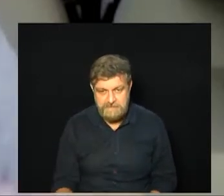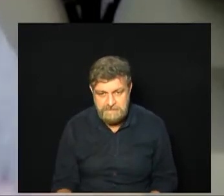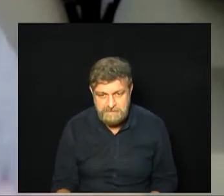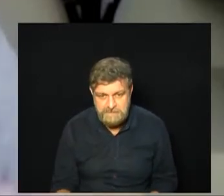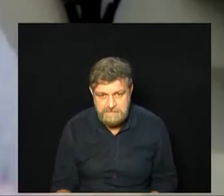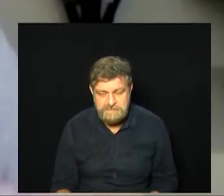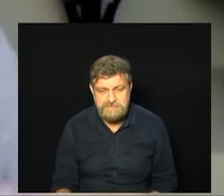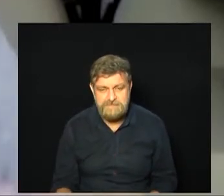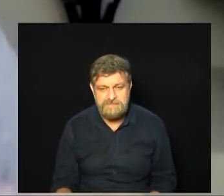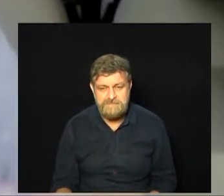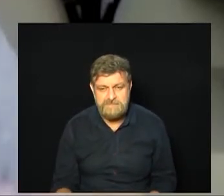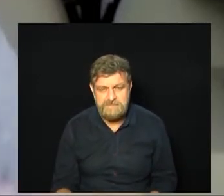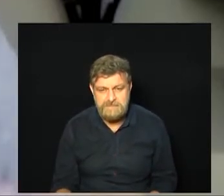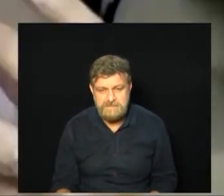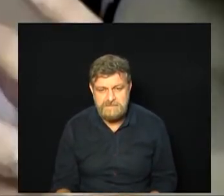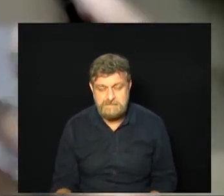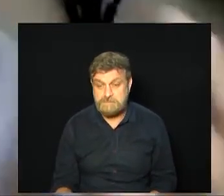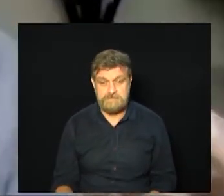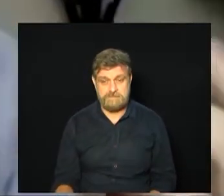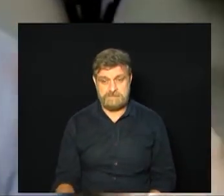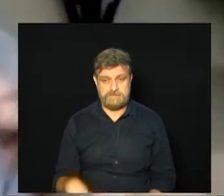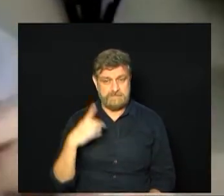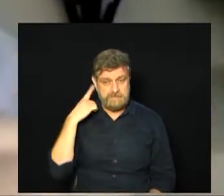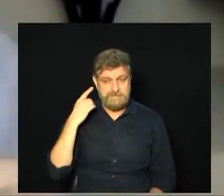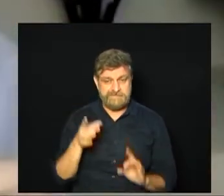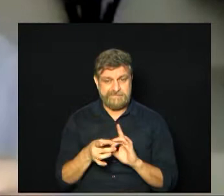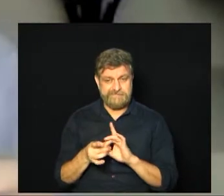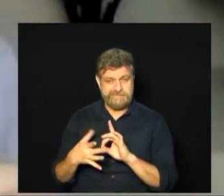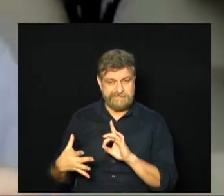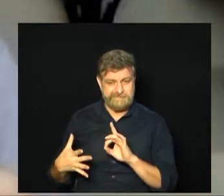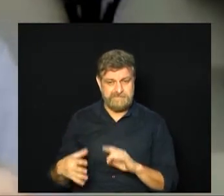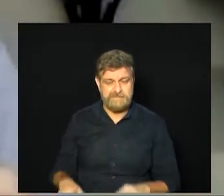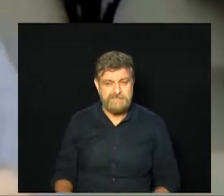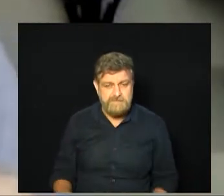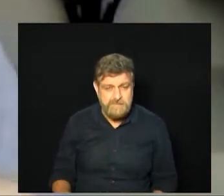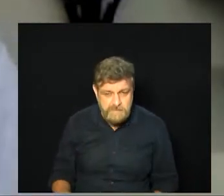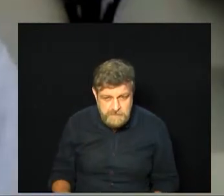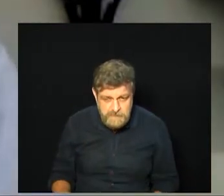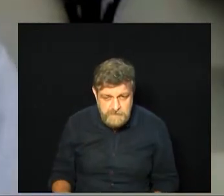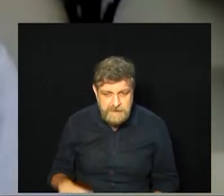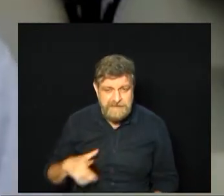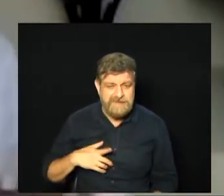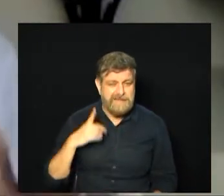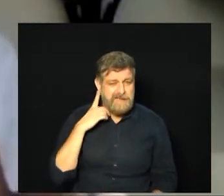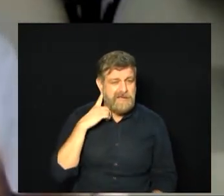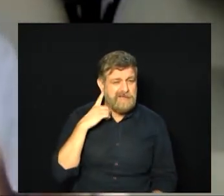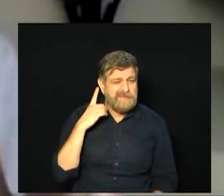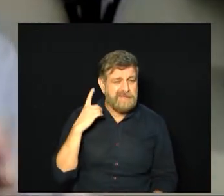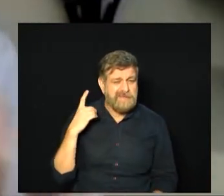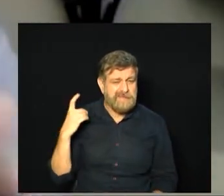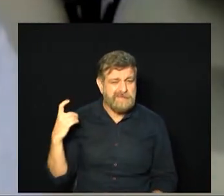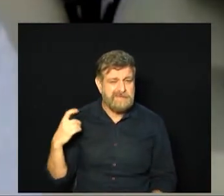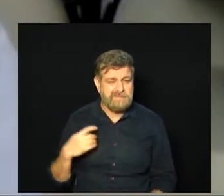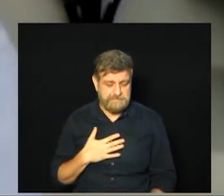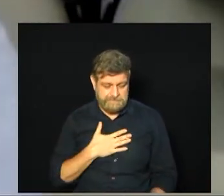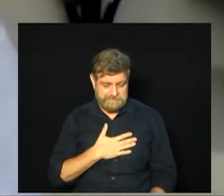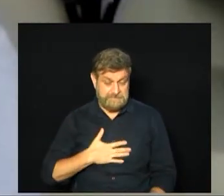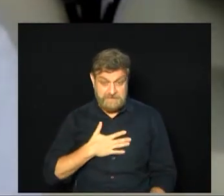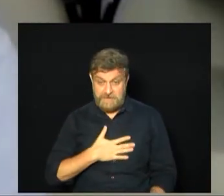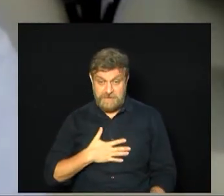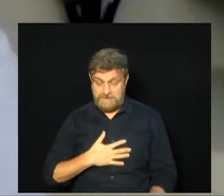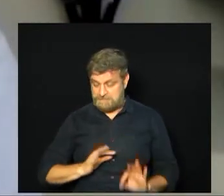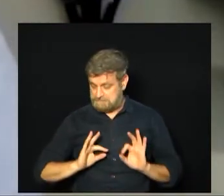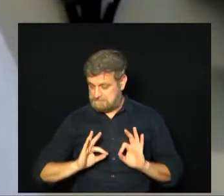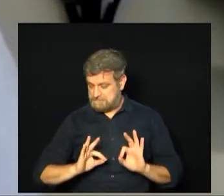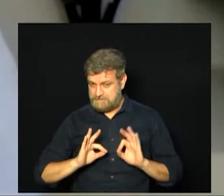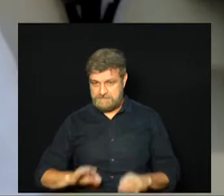Flamengo, do Japão contra o Liverpool, do São Paulo, tem aquele chiado, para mim é super charmoso. E essa disputa